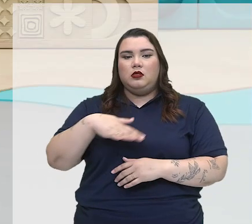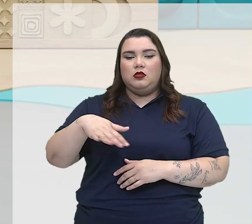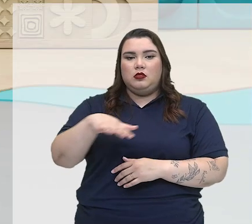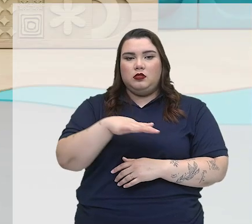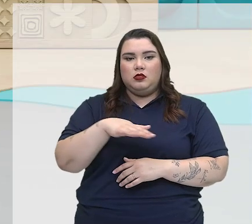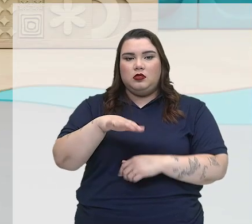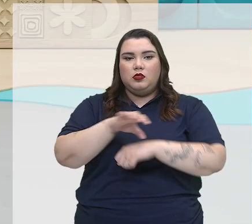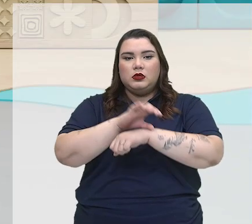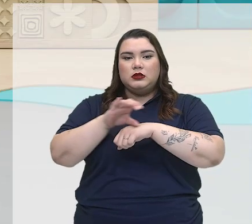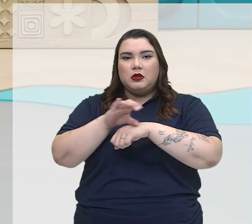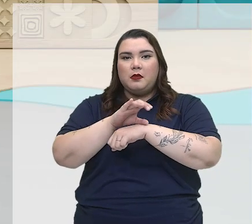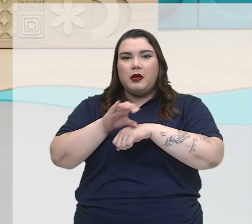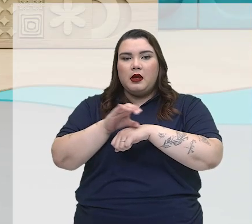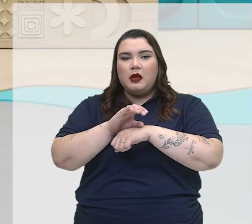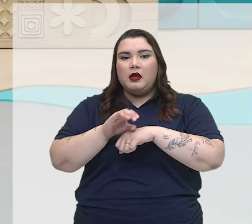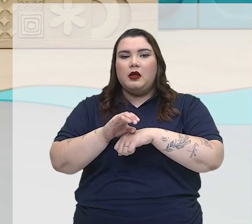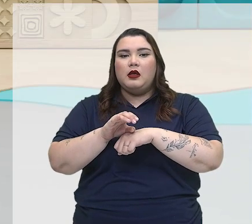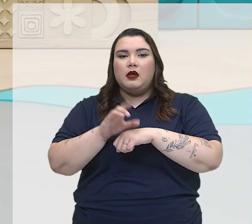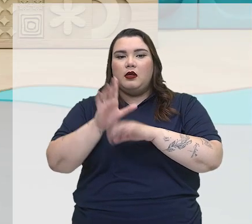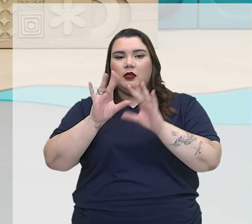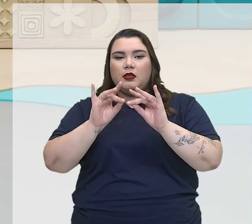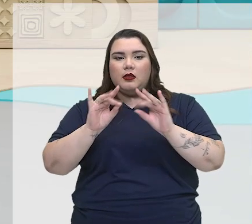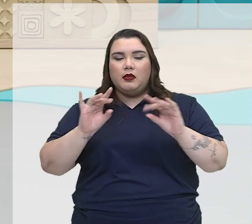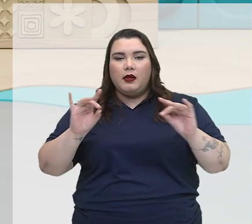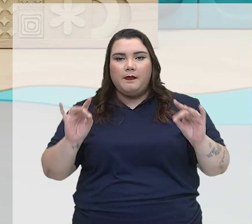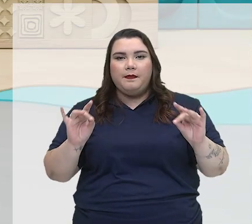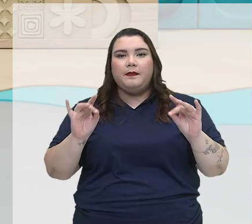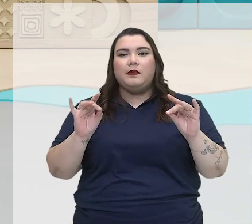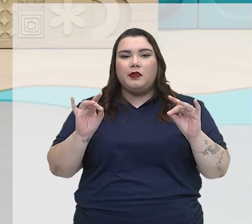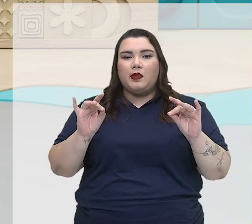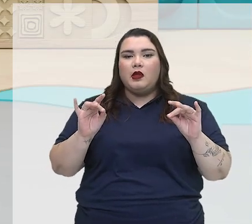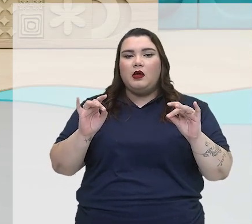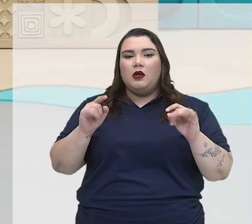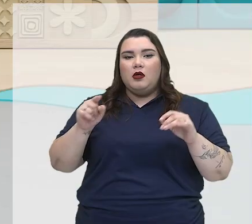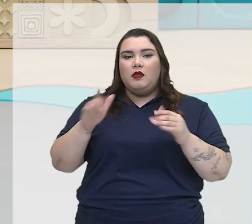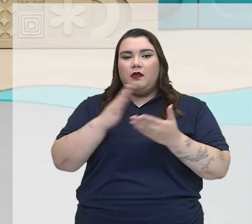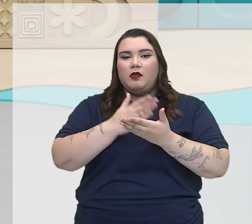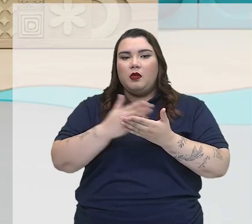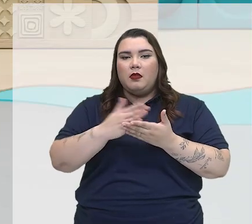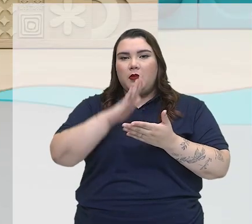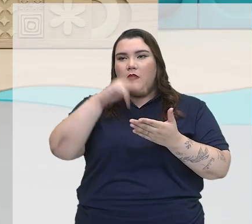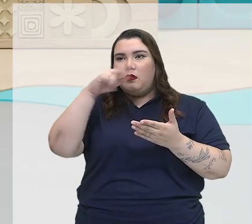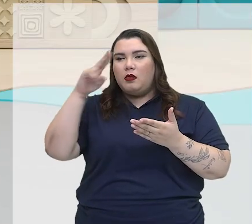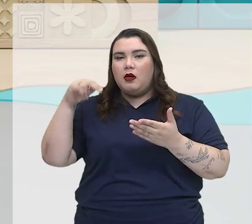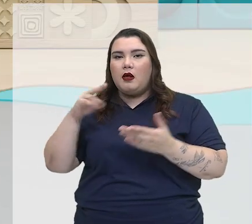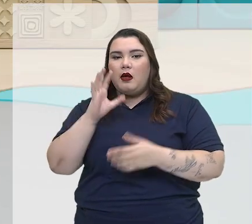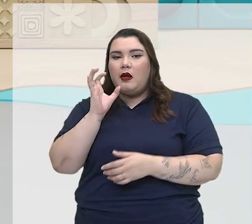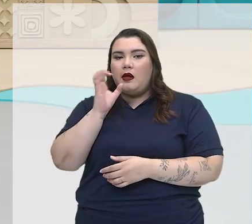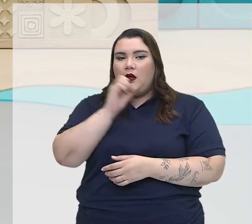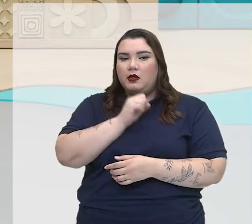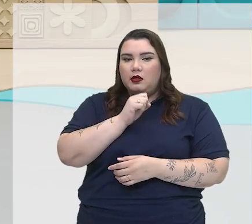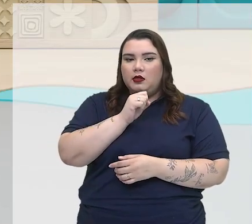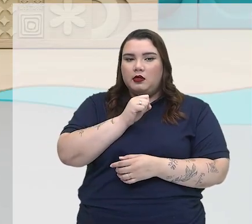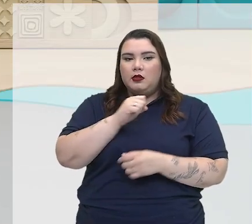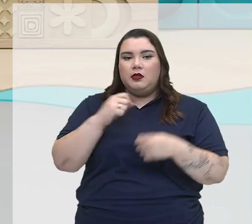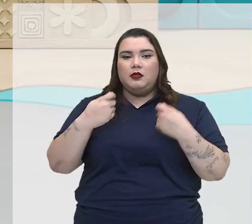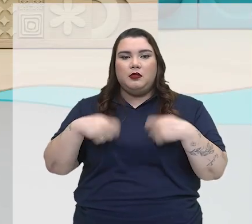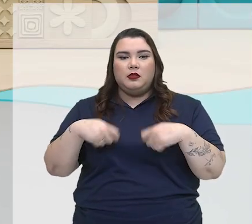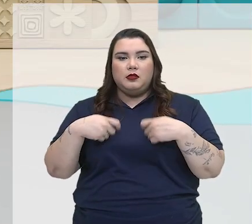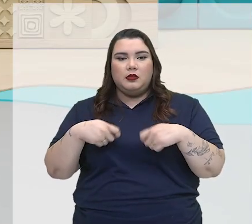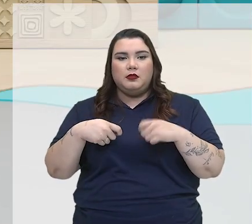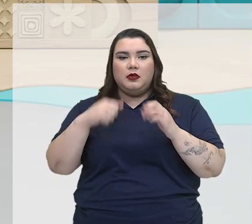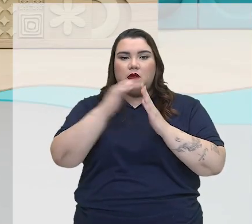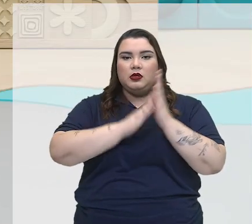do cimento fresco ou de uma argamassa. Então, ele precisa pintar rapidamente ali. Então, ele precisa de